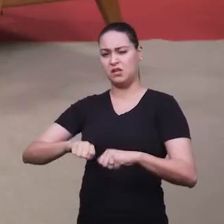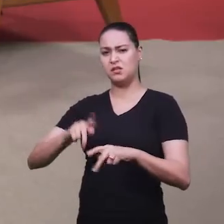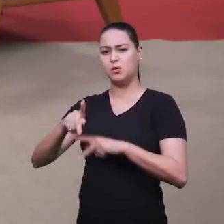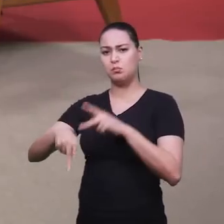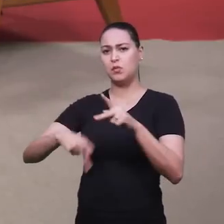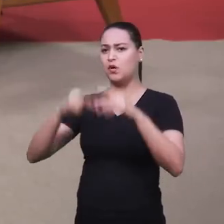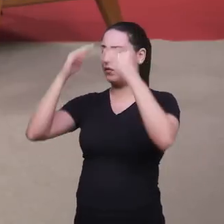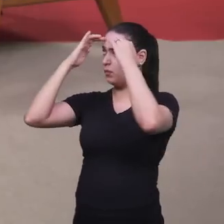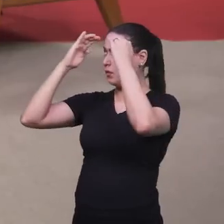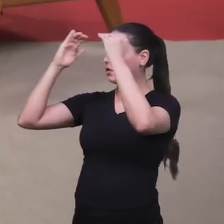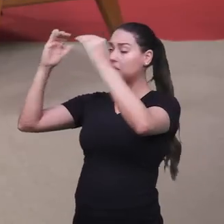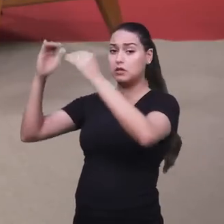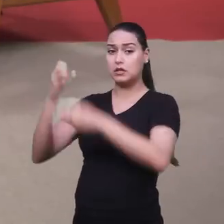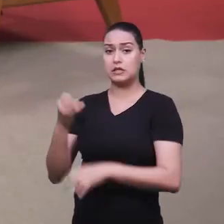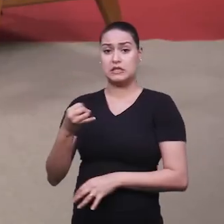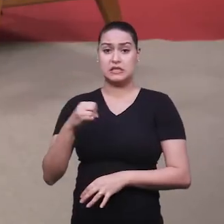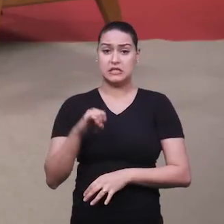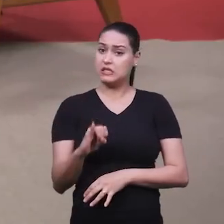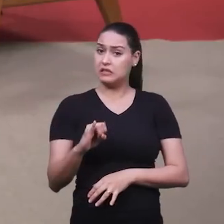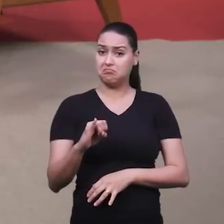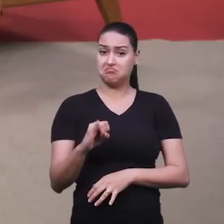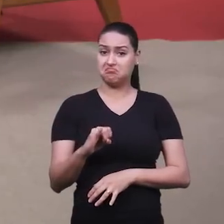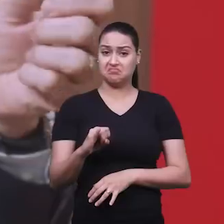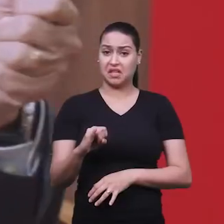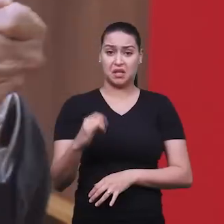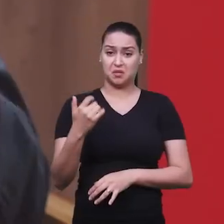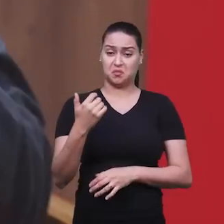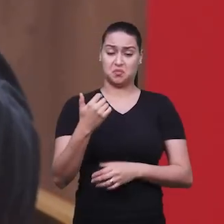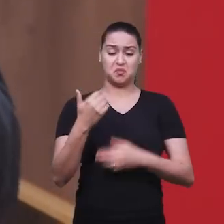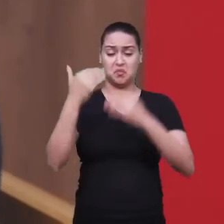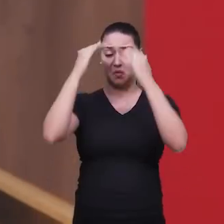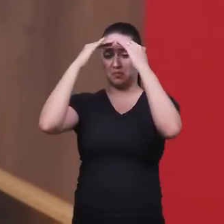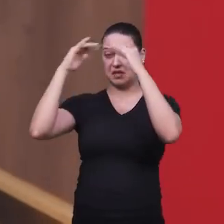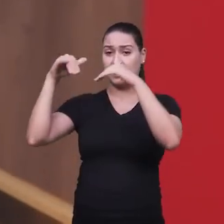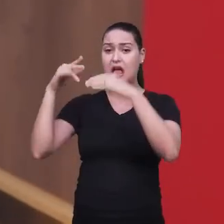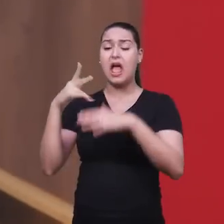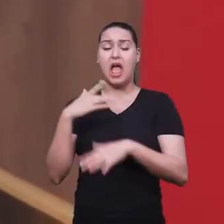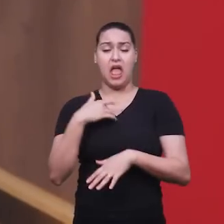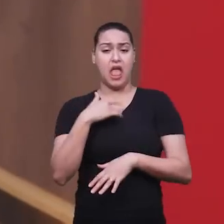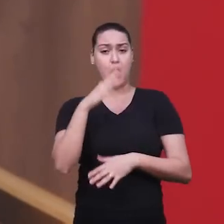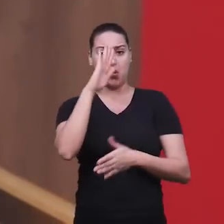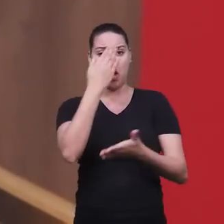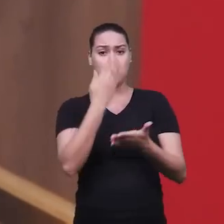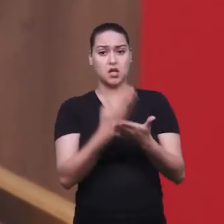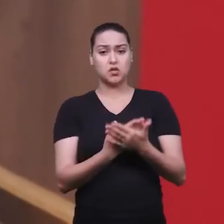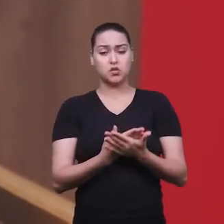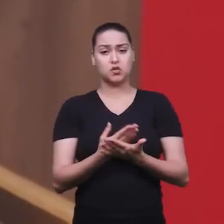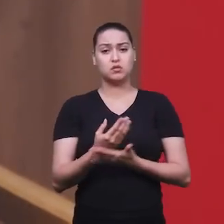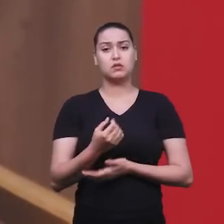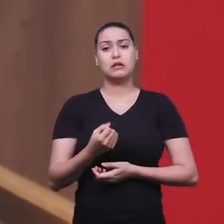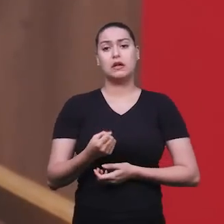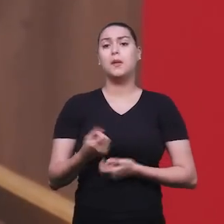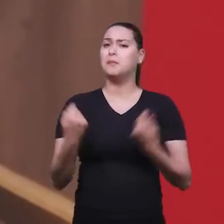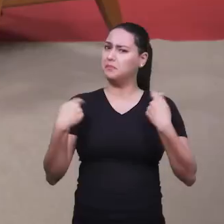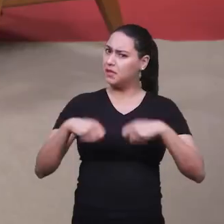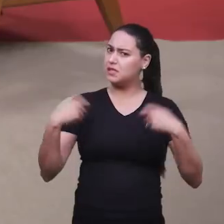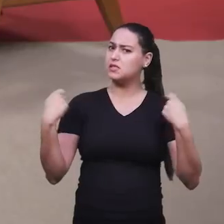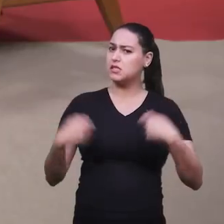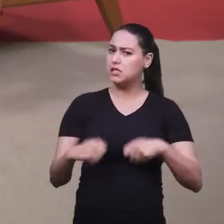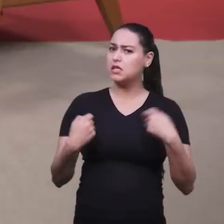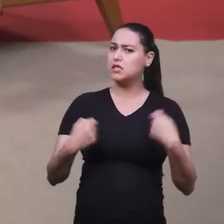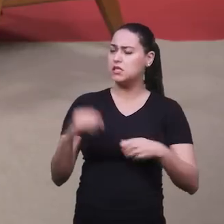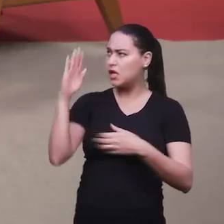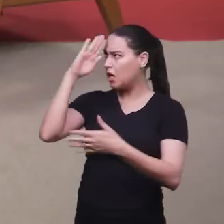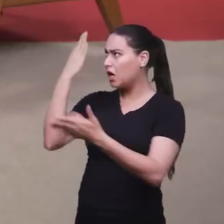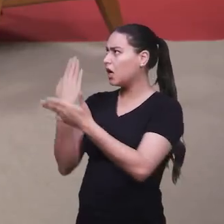povo obedecesse. Porque sem obediência, o Senhor, eu creio, Josias e Daniel deixou isso muito claro. Eles tinham